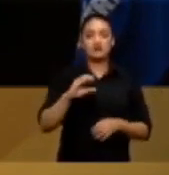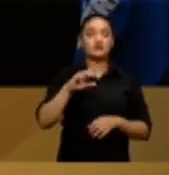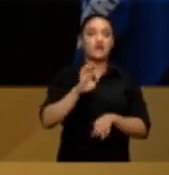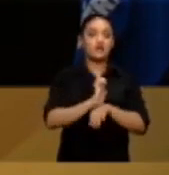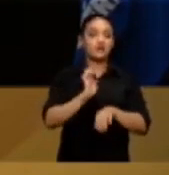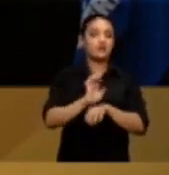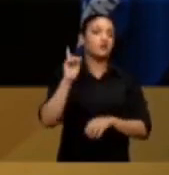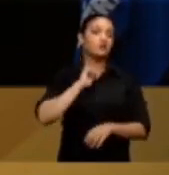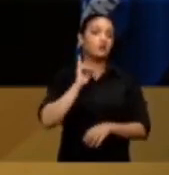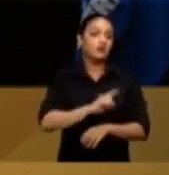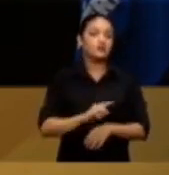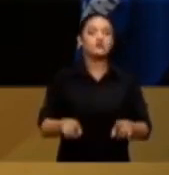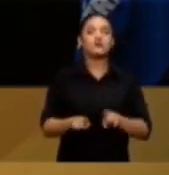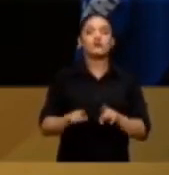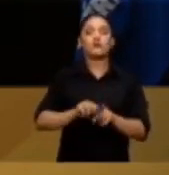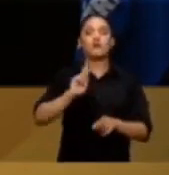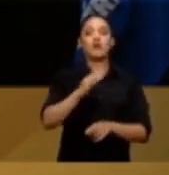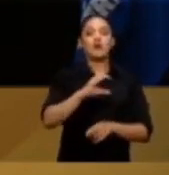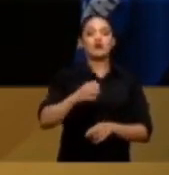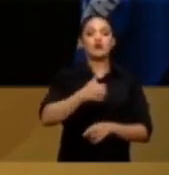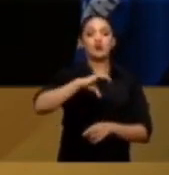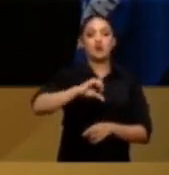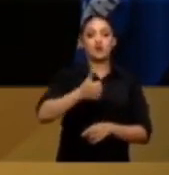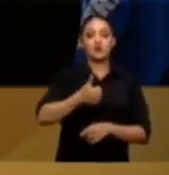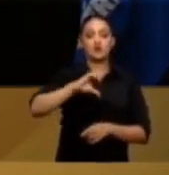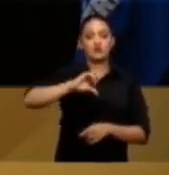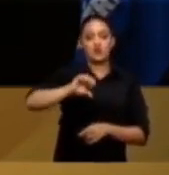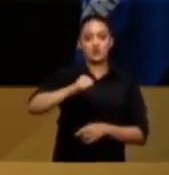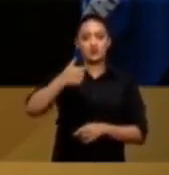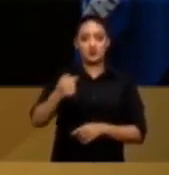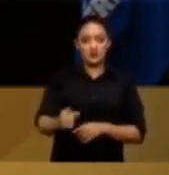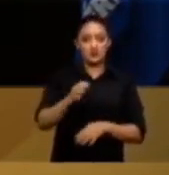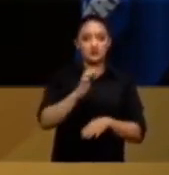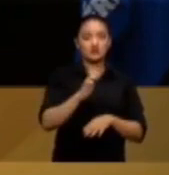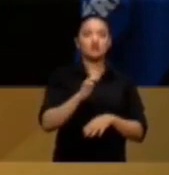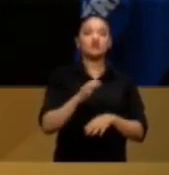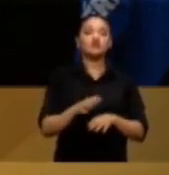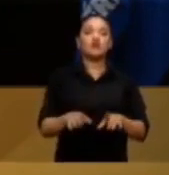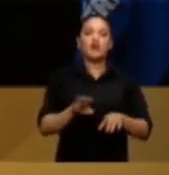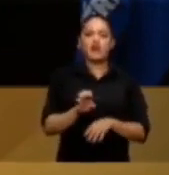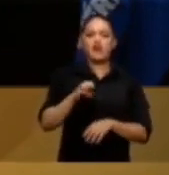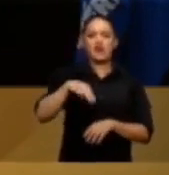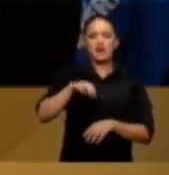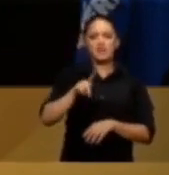Gerais, no HC também número 191, 187, já em sede de embargos de